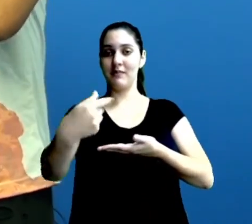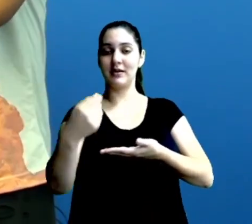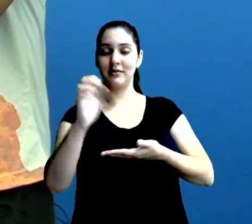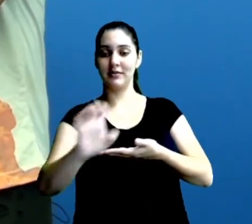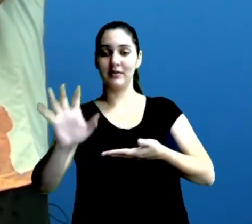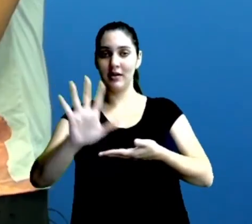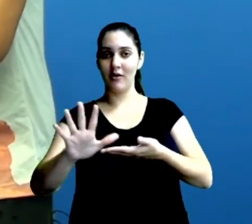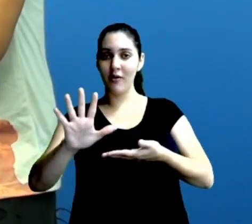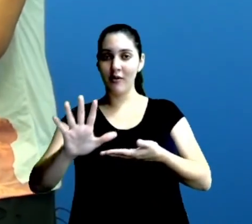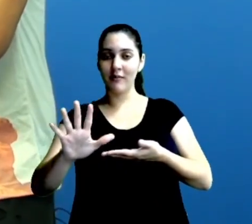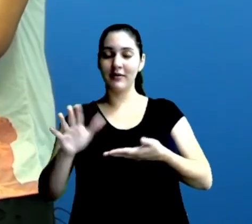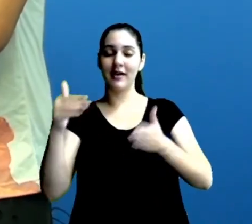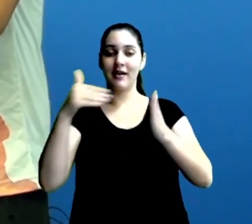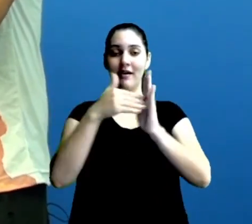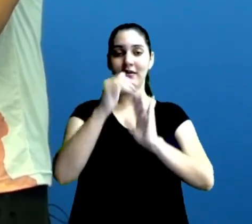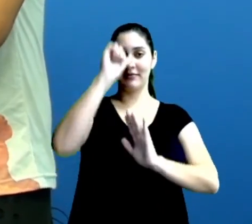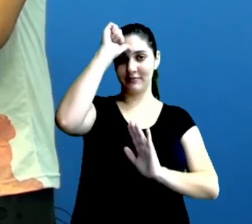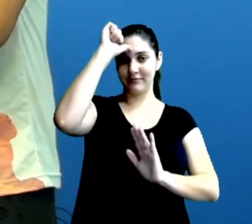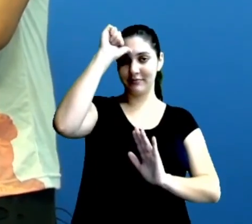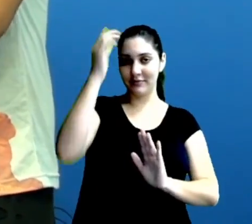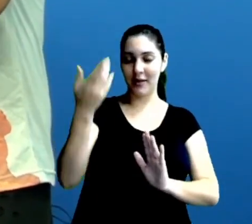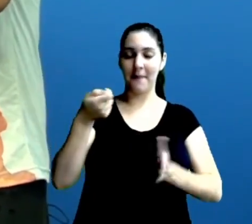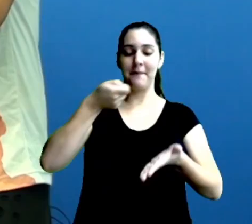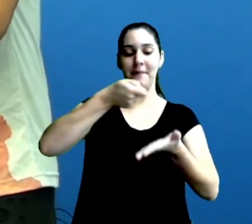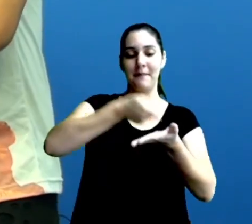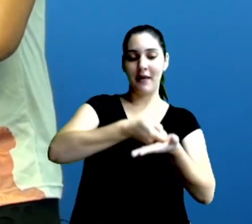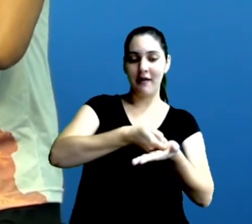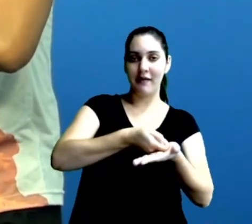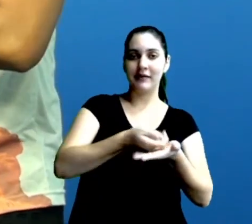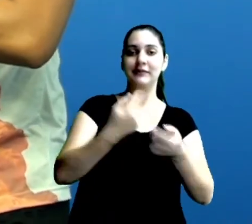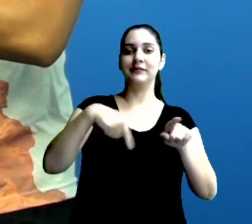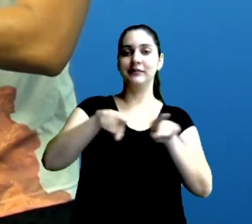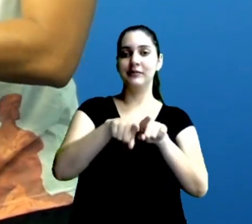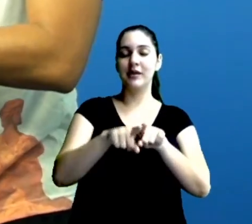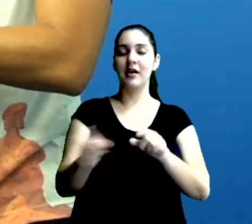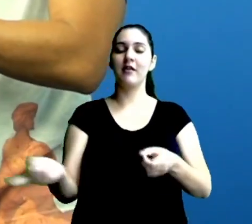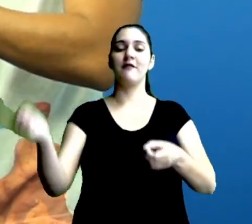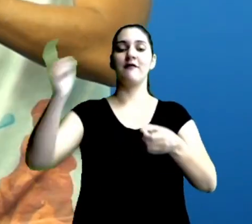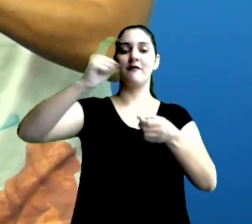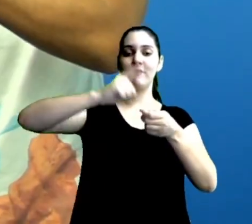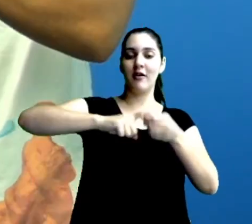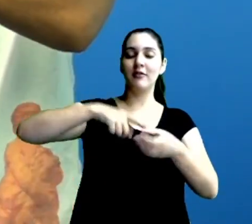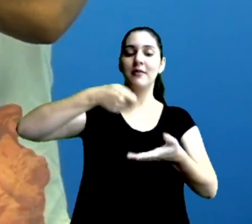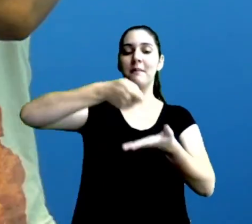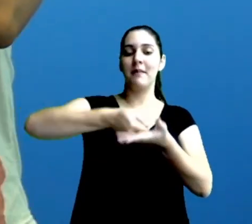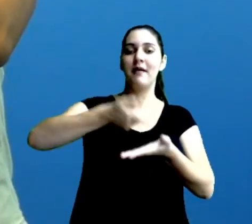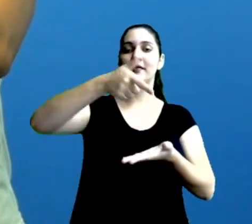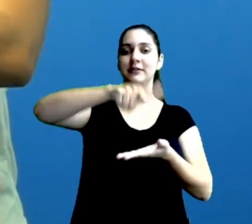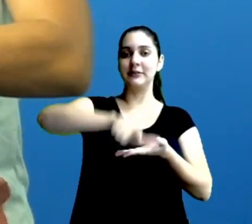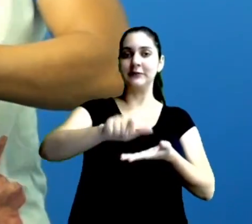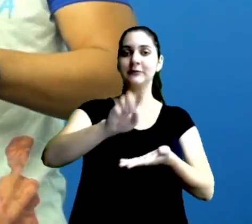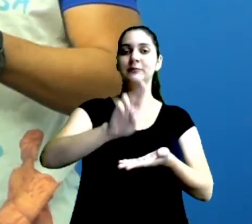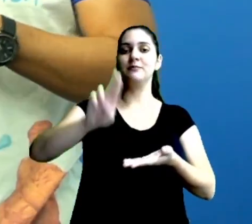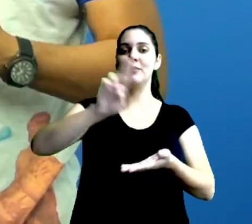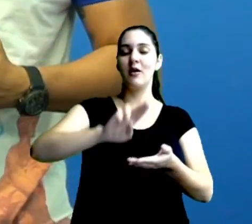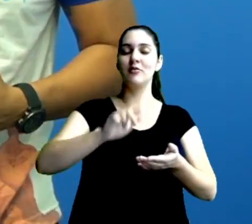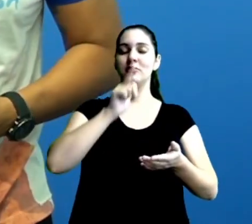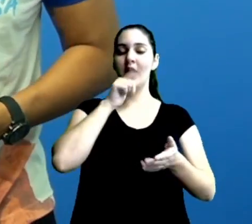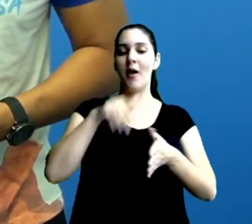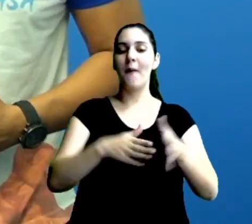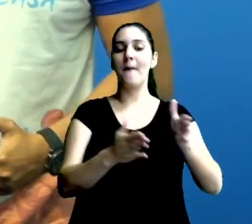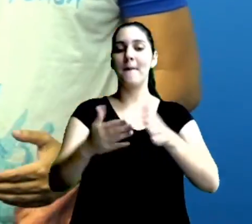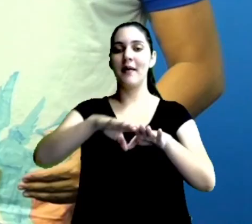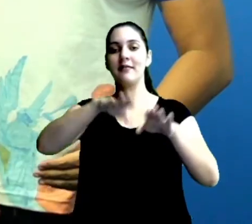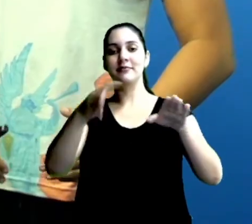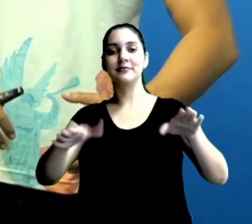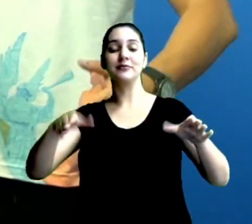Europa em direção à Índia, paga imposto, depois para voltar, paga novamente, para usar novamente o mar Mediterrâneo, até chegar novamente